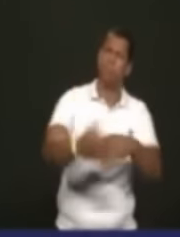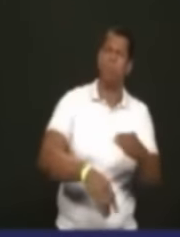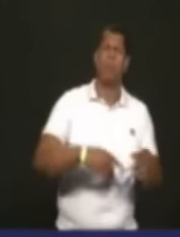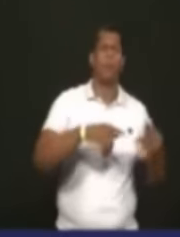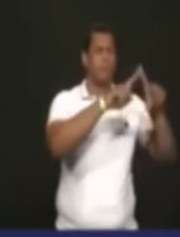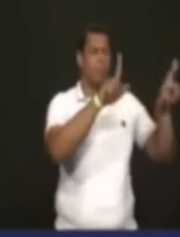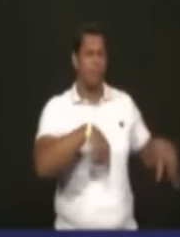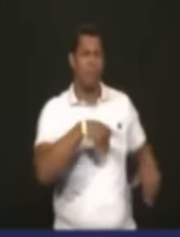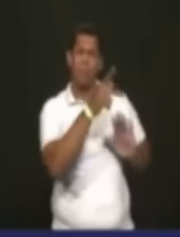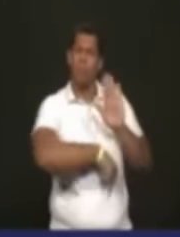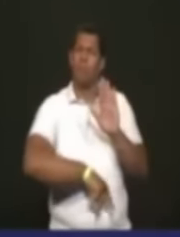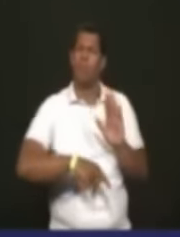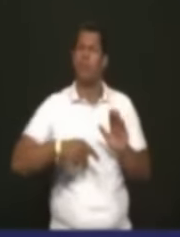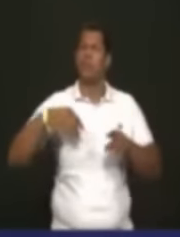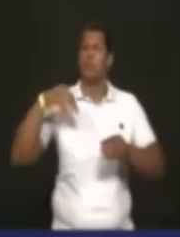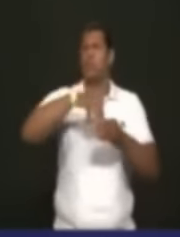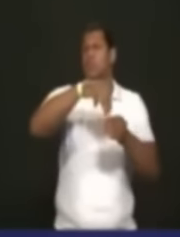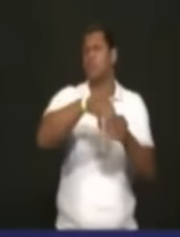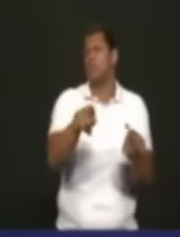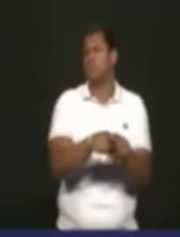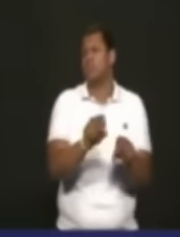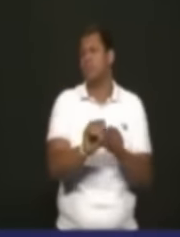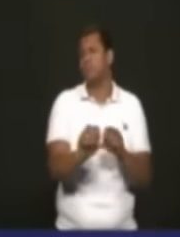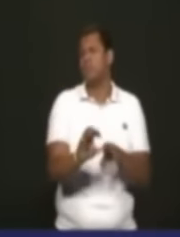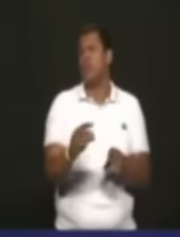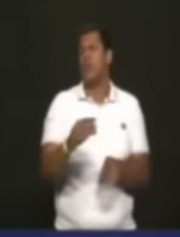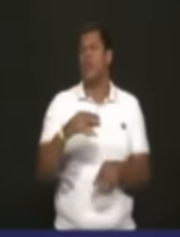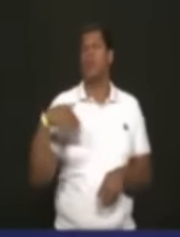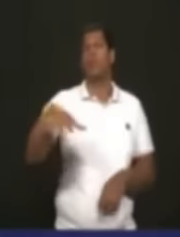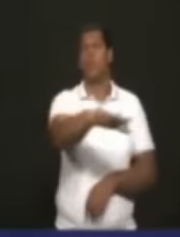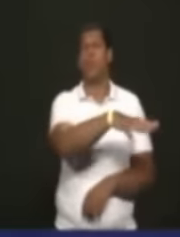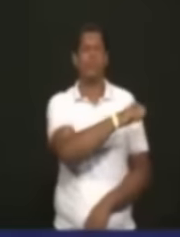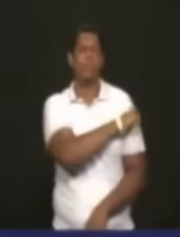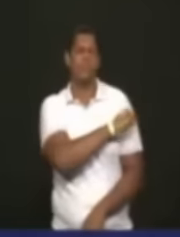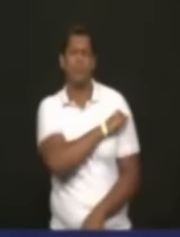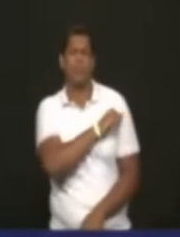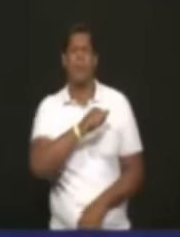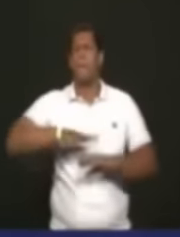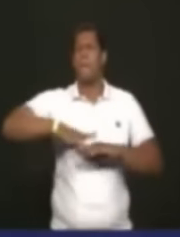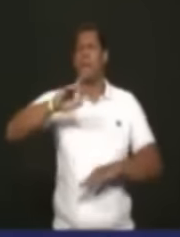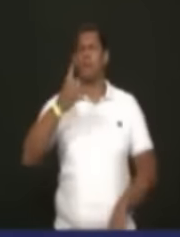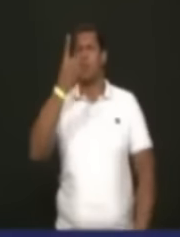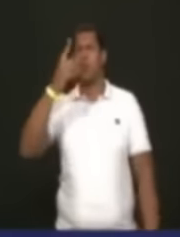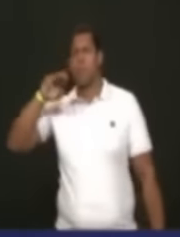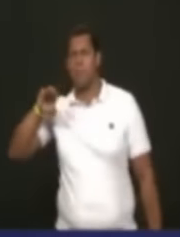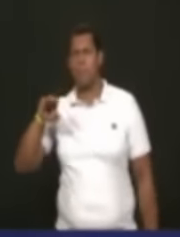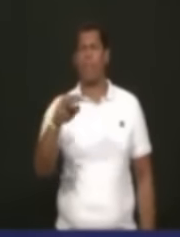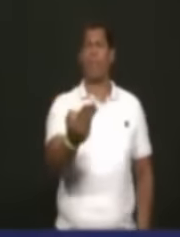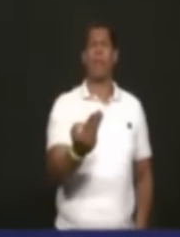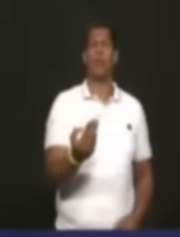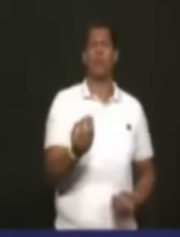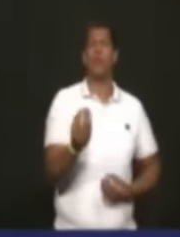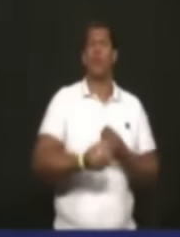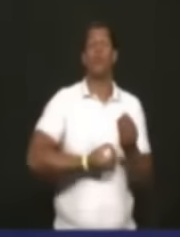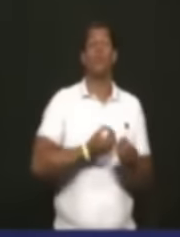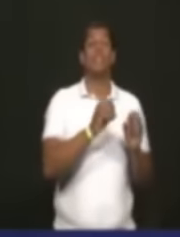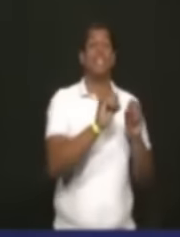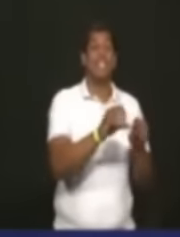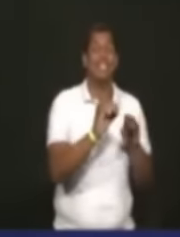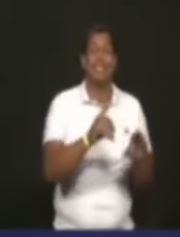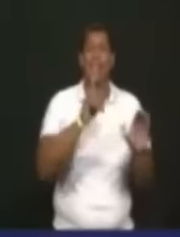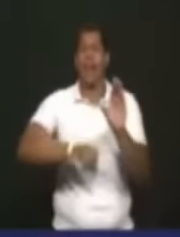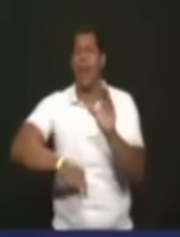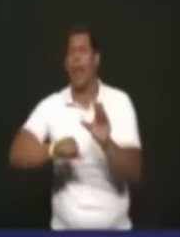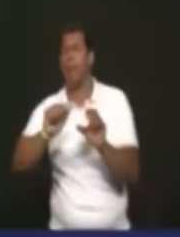Educação, de que os nossos alunos, são mais de 1 milhão de alunos, o foco tem que ser a questão da alfabetização, da educação,